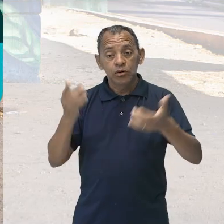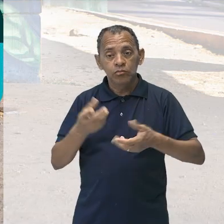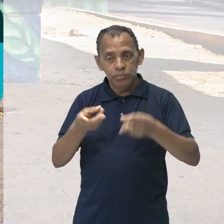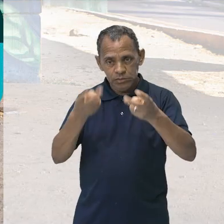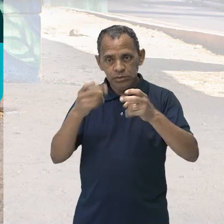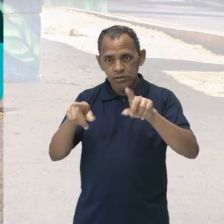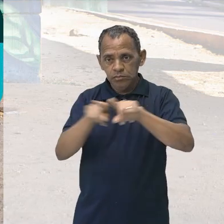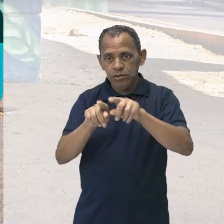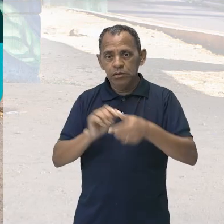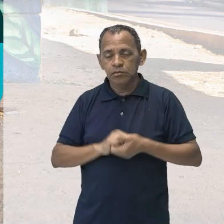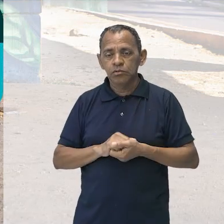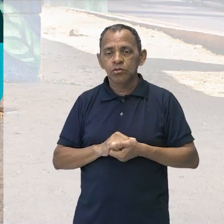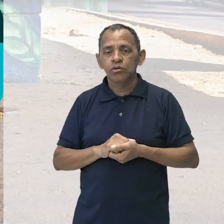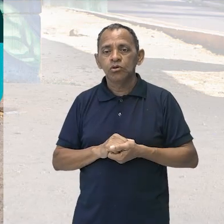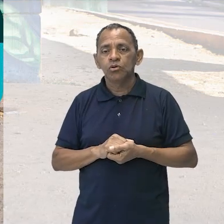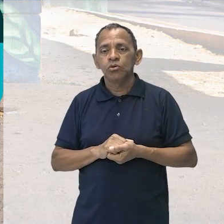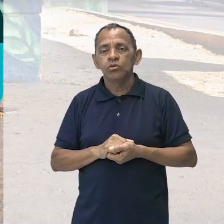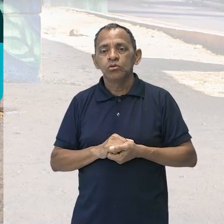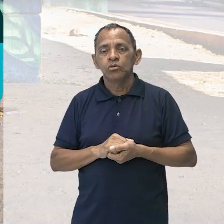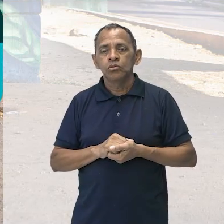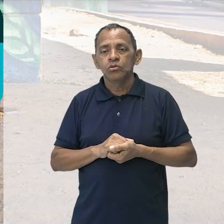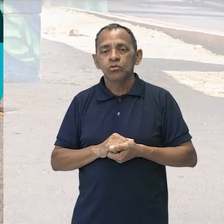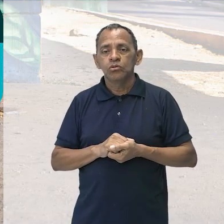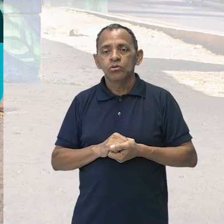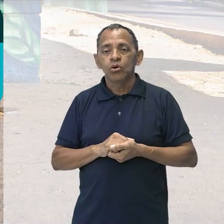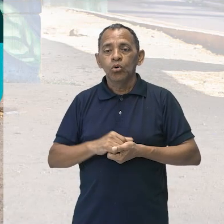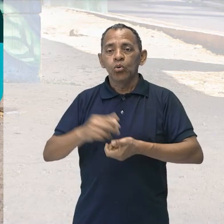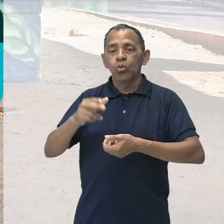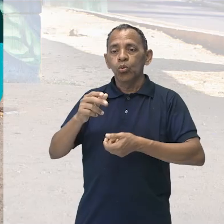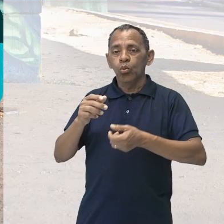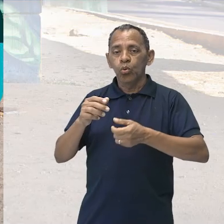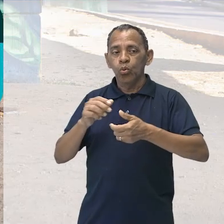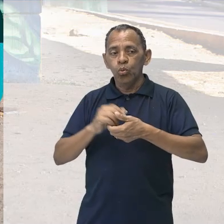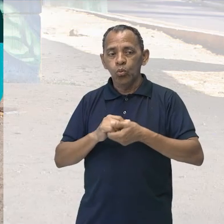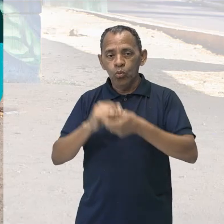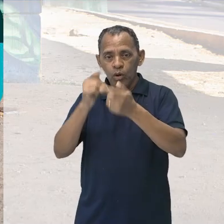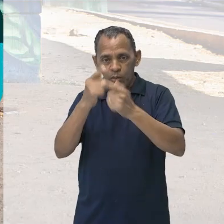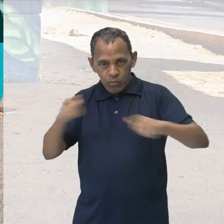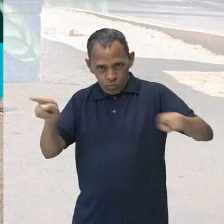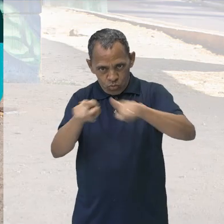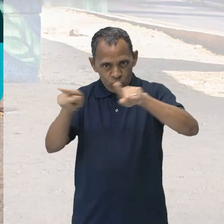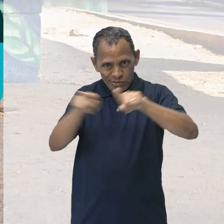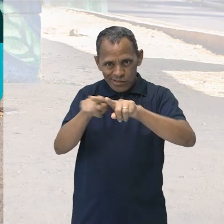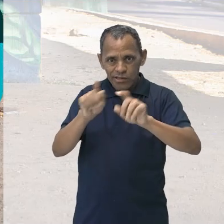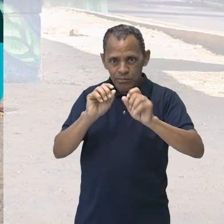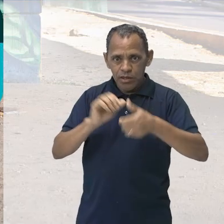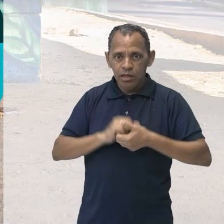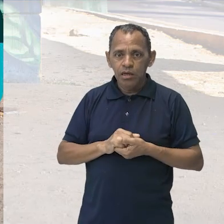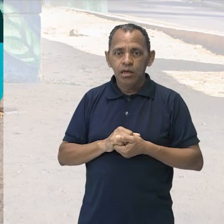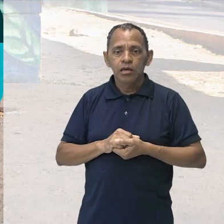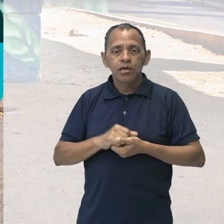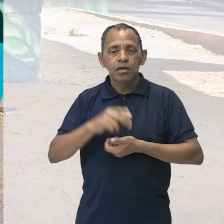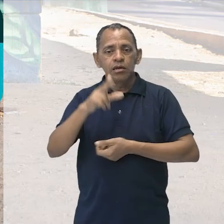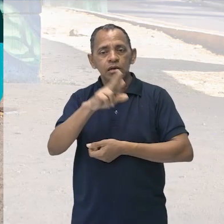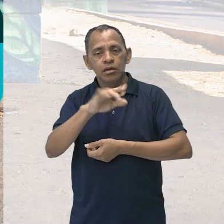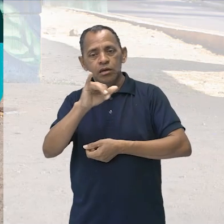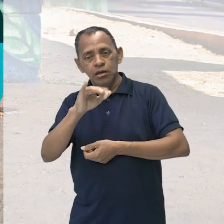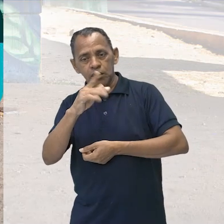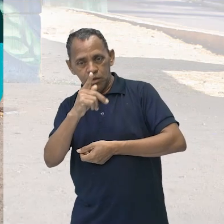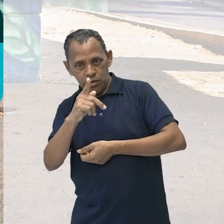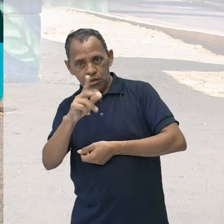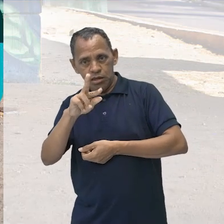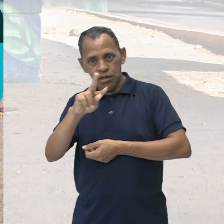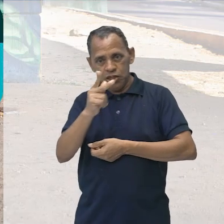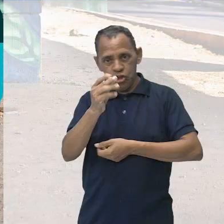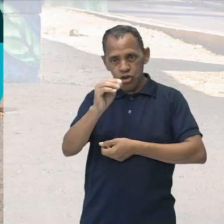Perceberam o ritmo do hip hop? Então, esse ritmo, ele faz parte de 3 elementos,